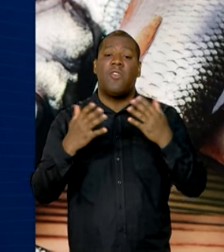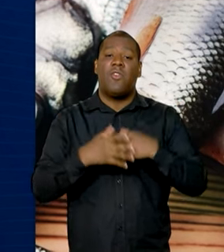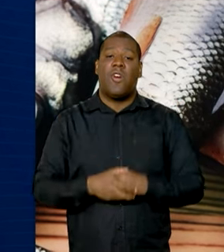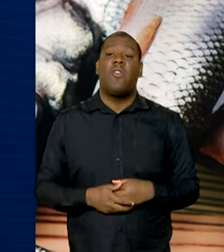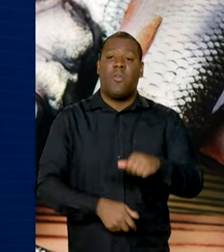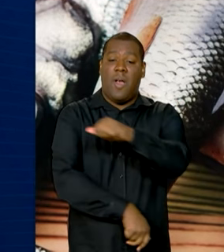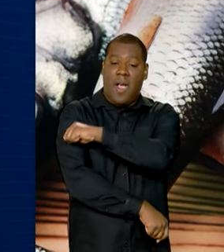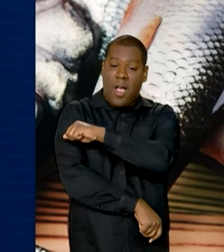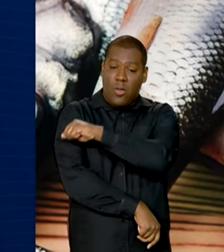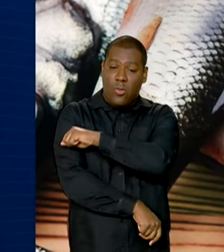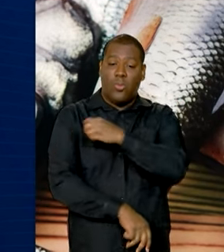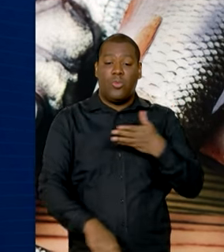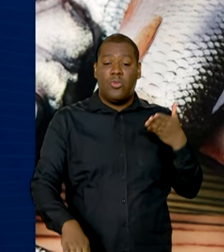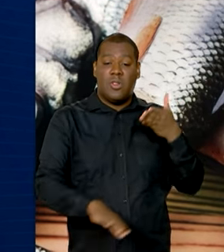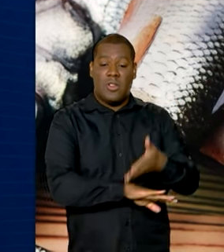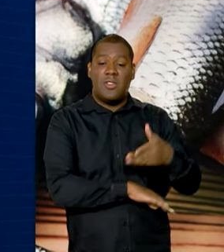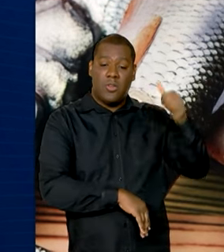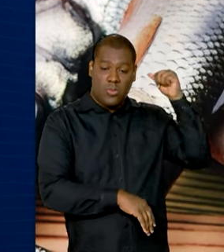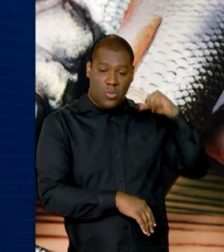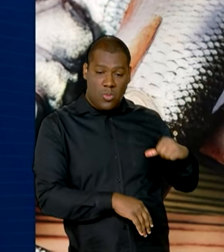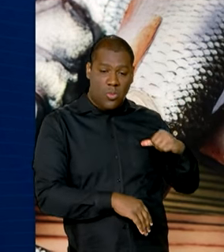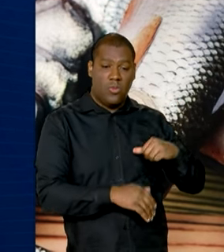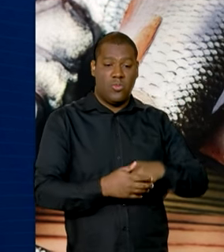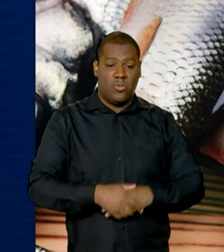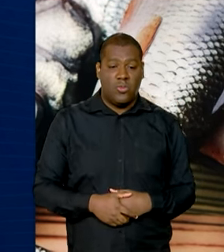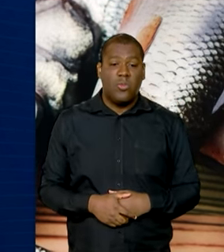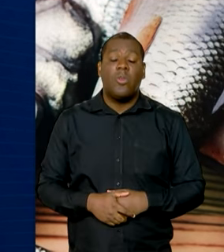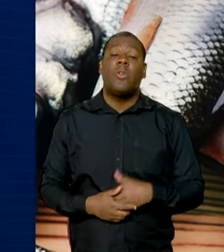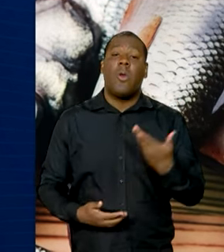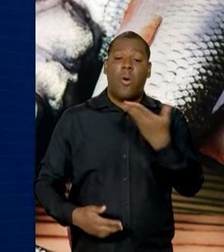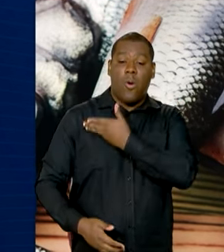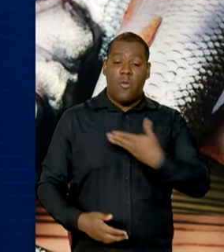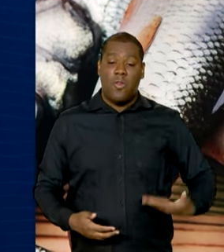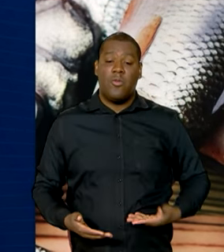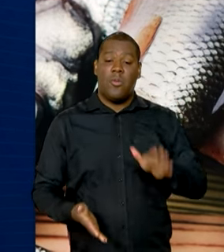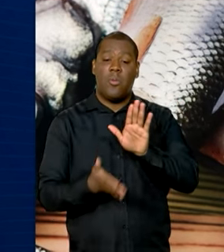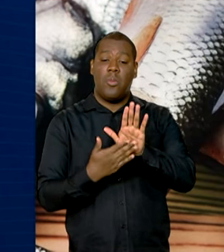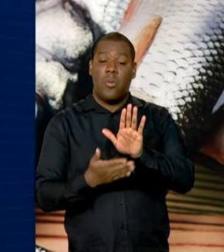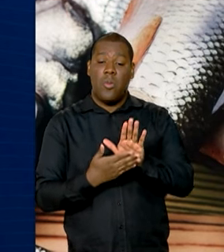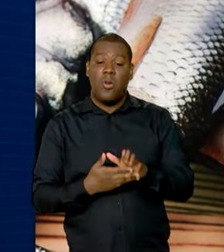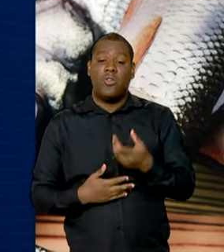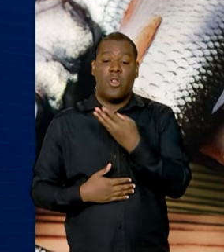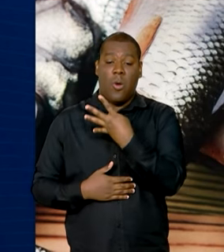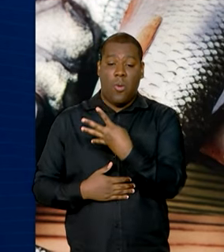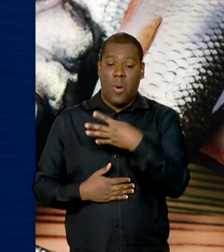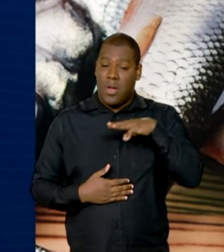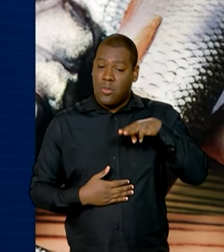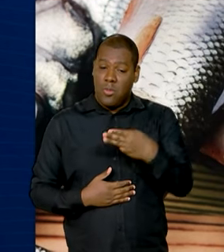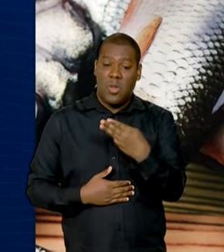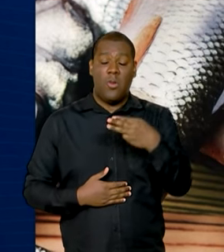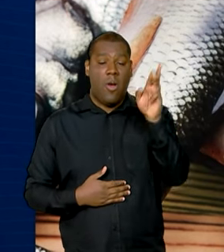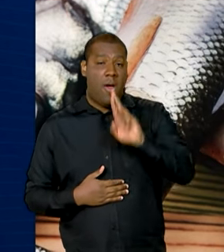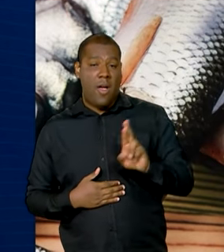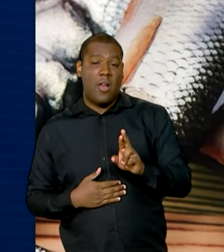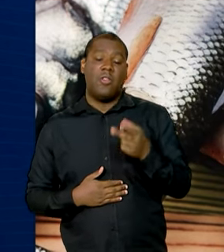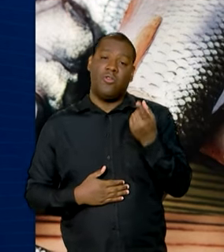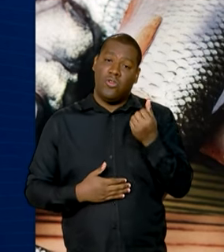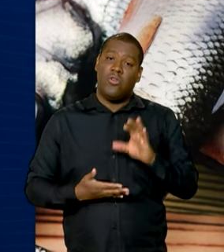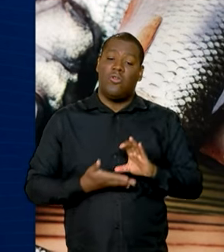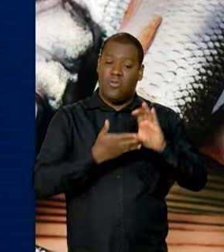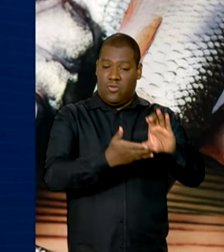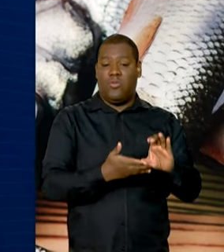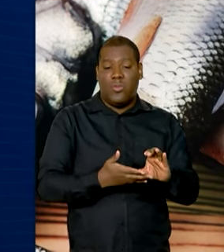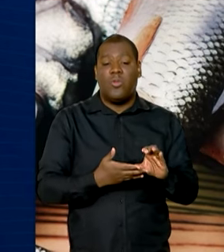talentos vem por meio de bolsas. Serão R$4 milhões ao todo, distribuídos proporcionalmente